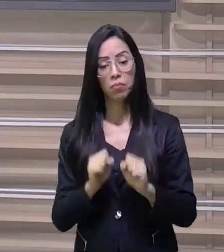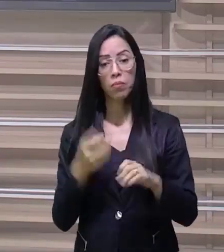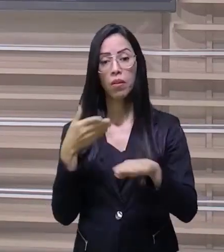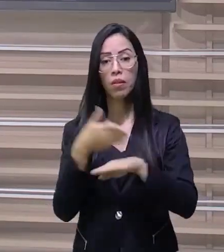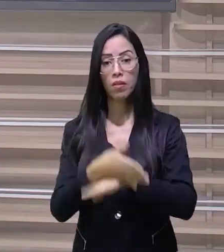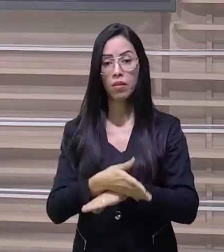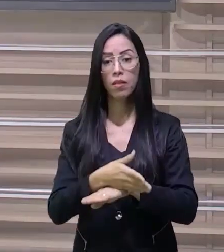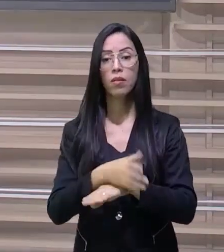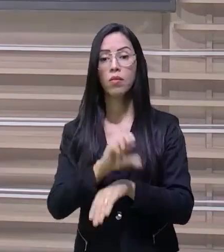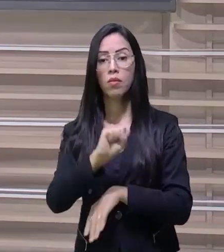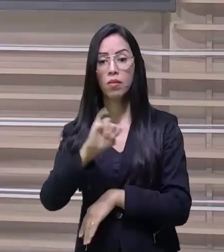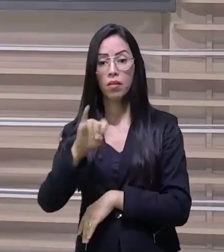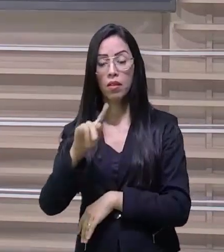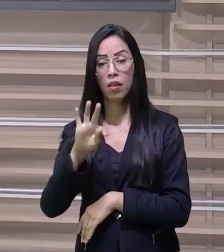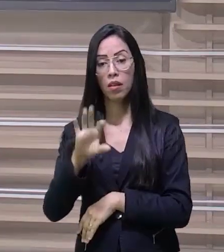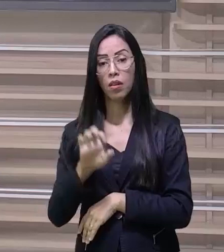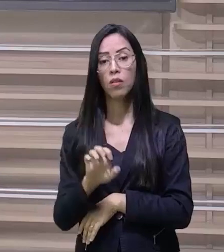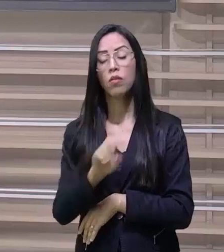site